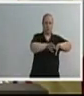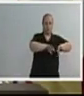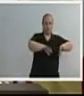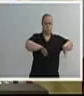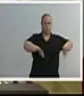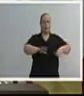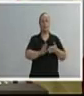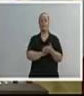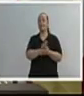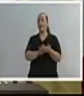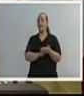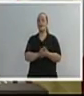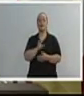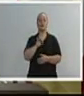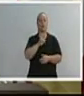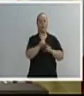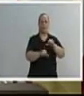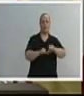prazer.